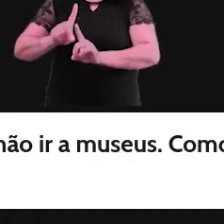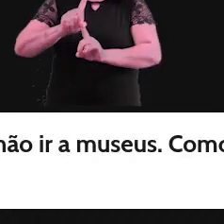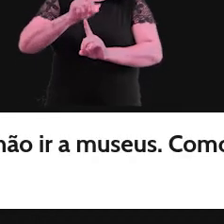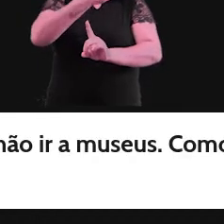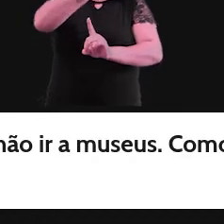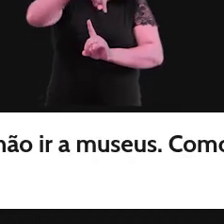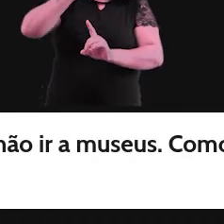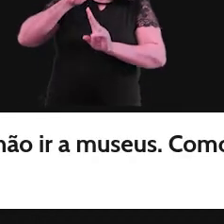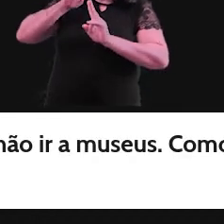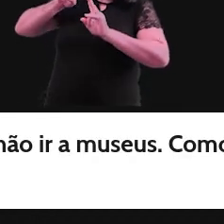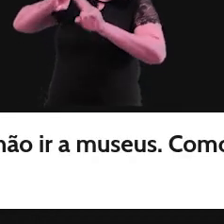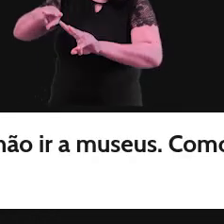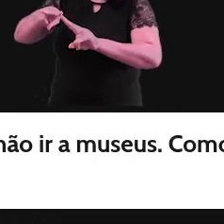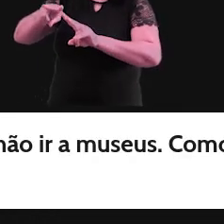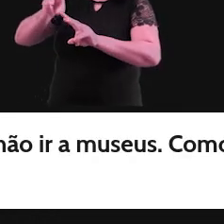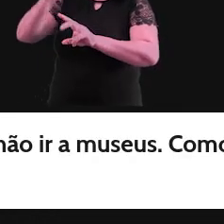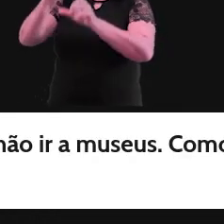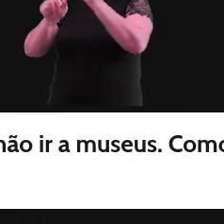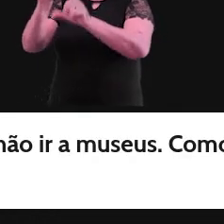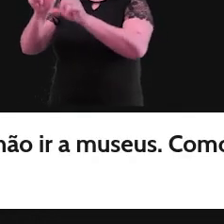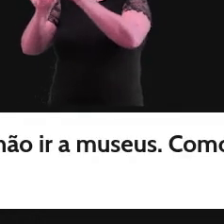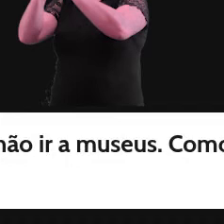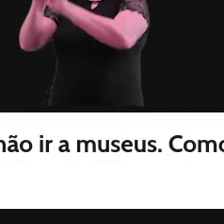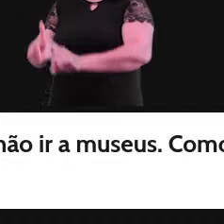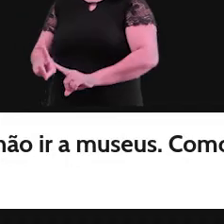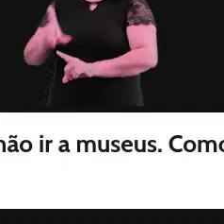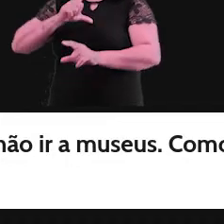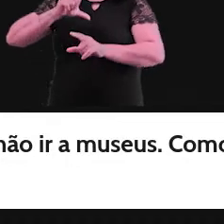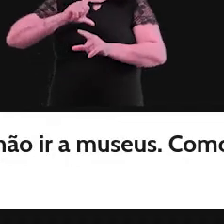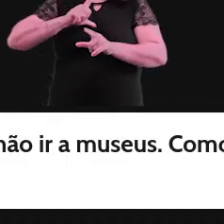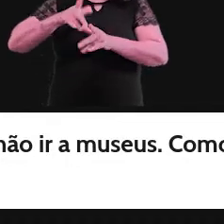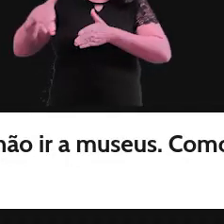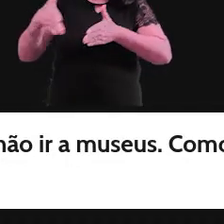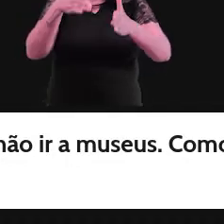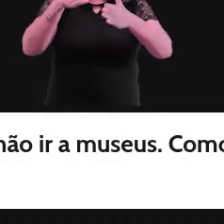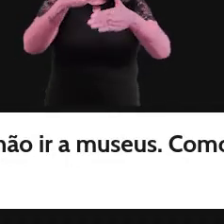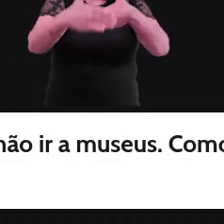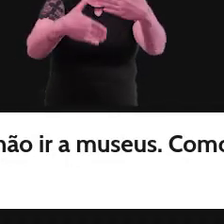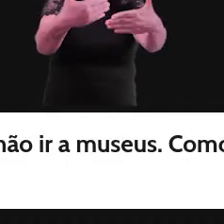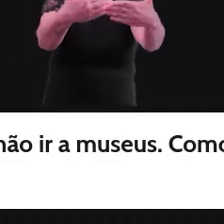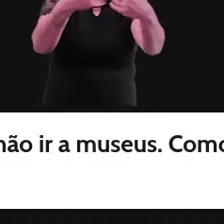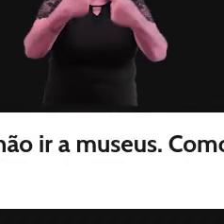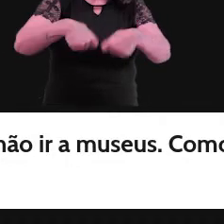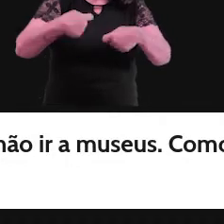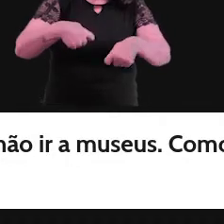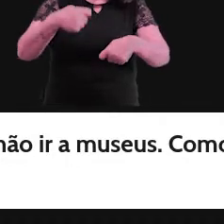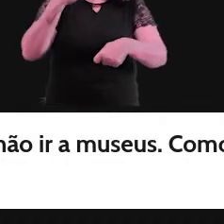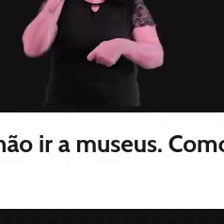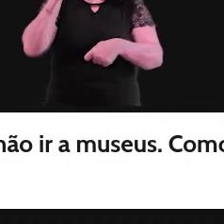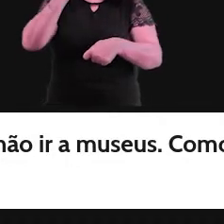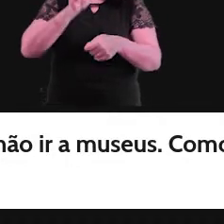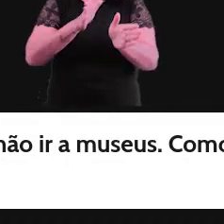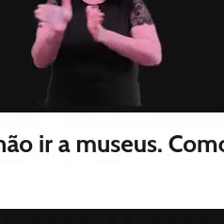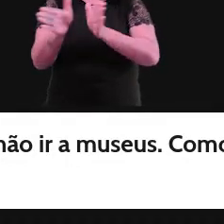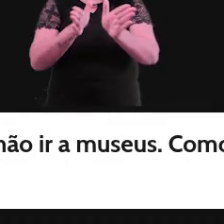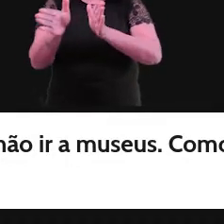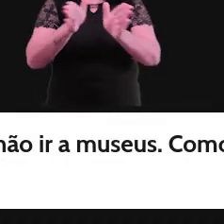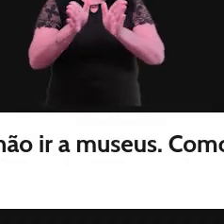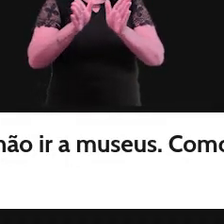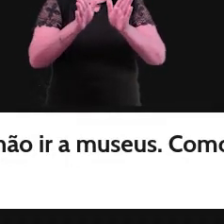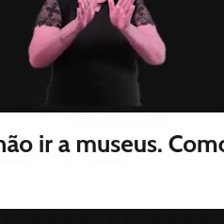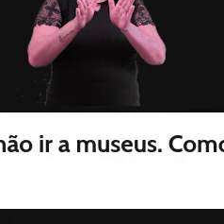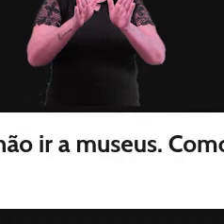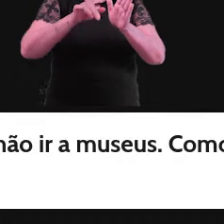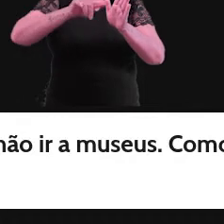eles visibilidade. Temos um longo caminho a percorrer, considerando a acessibilidade física e comunicacional. E o Clóvis disse: sim,